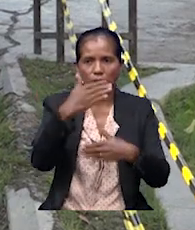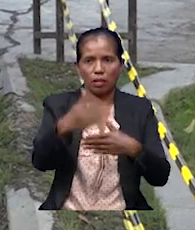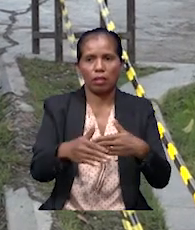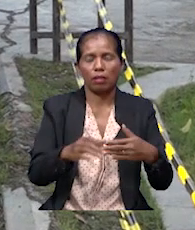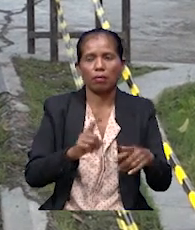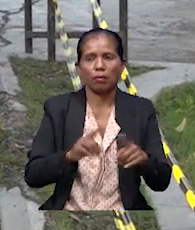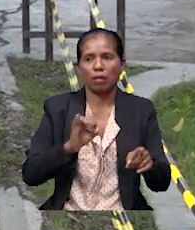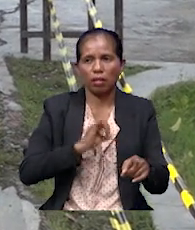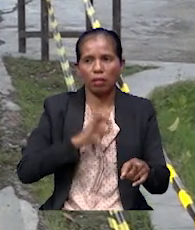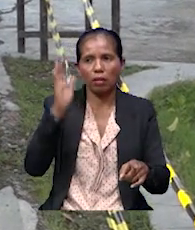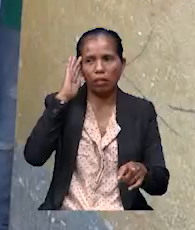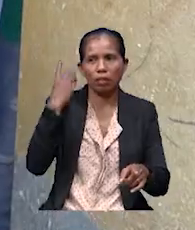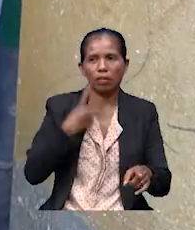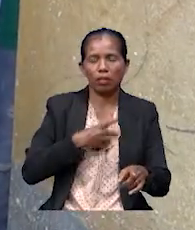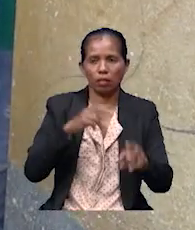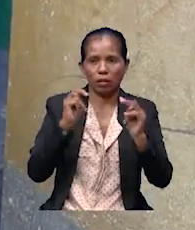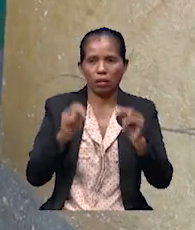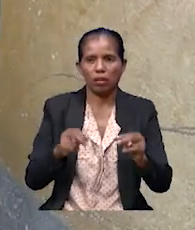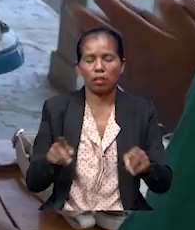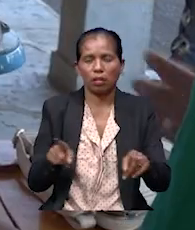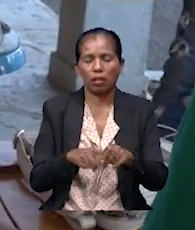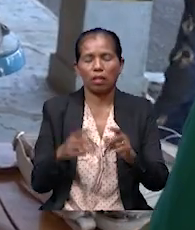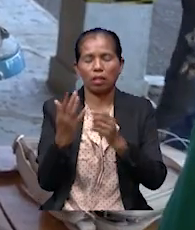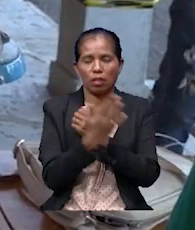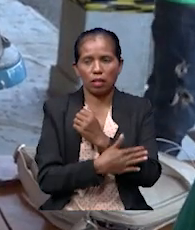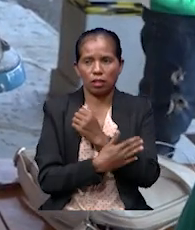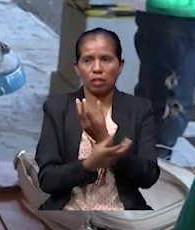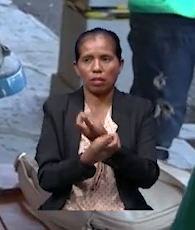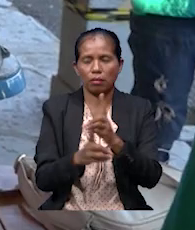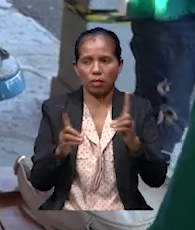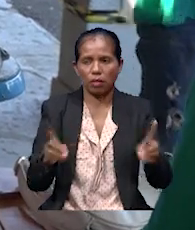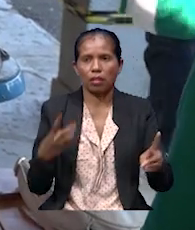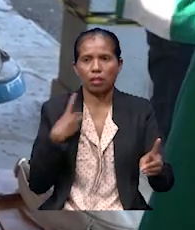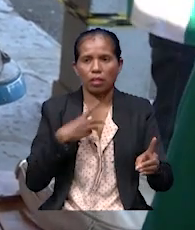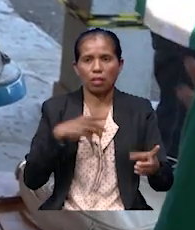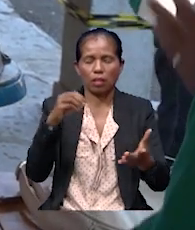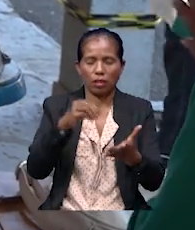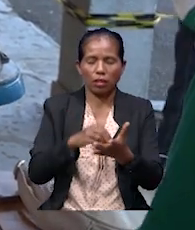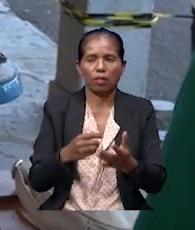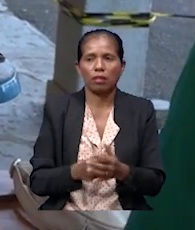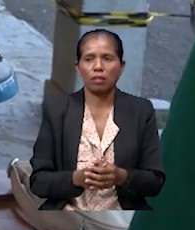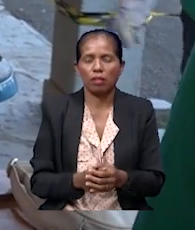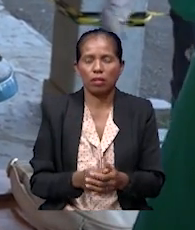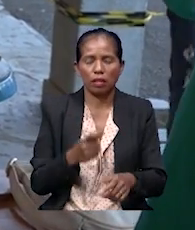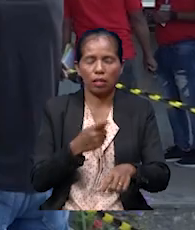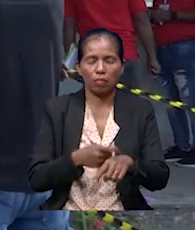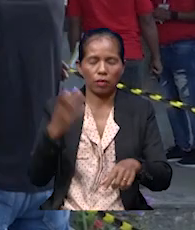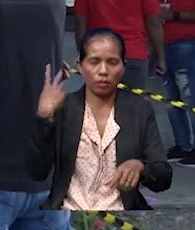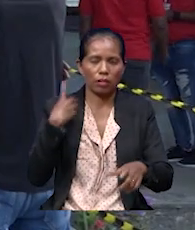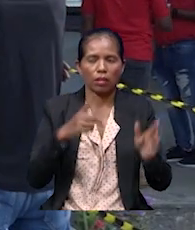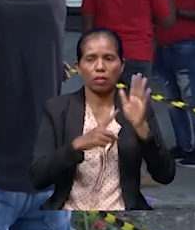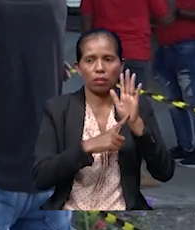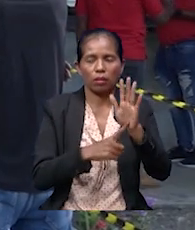hanoi ita tem que Ita nem undar nação democrática, ita precisa tem que exercer, né? Ia passado, né? Ita hatudo, né? Capaz